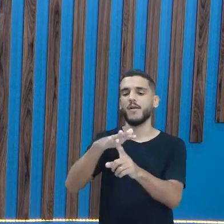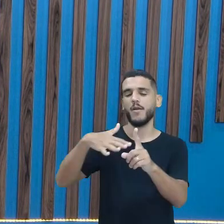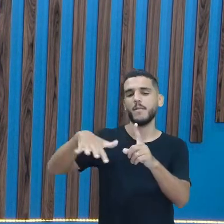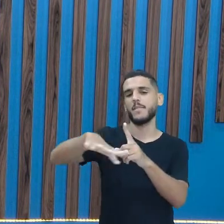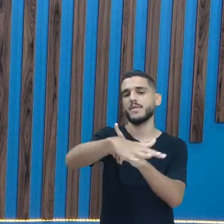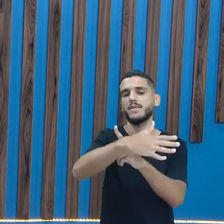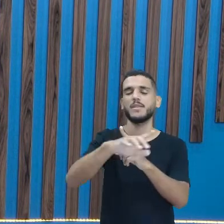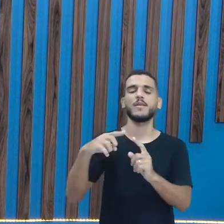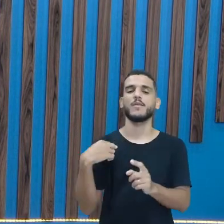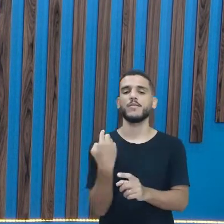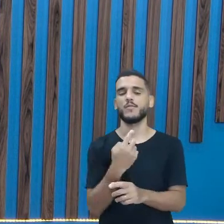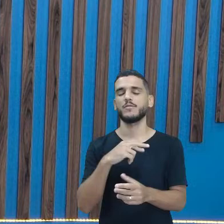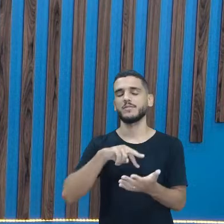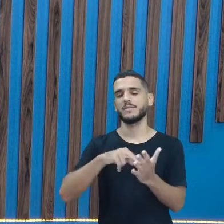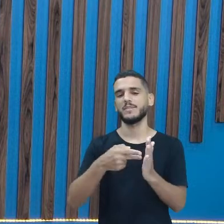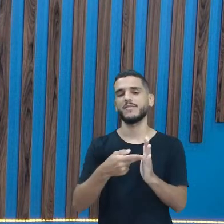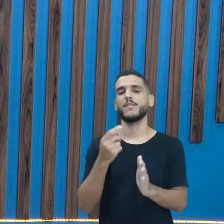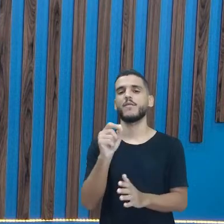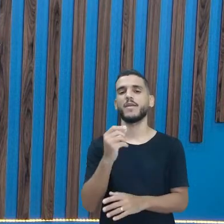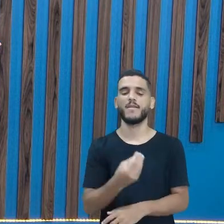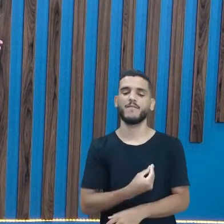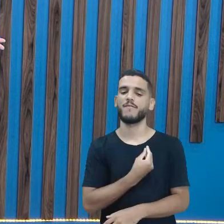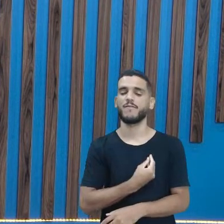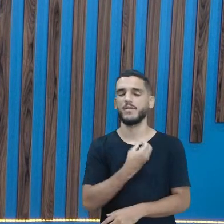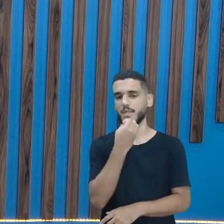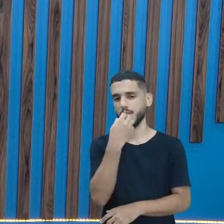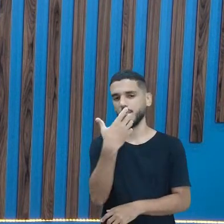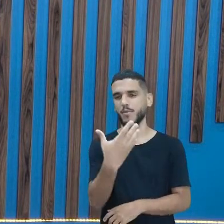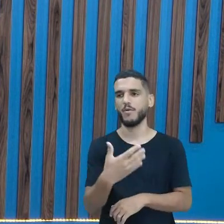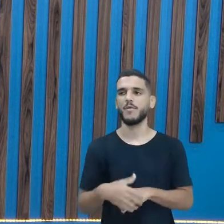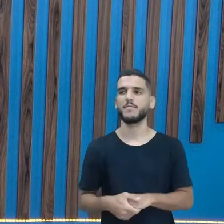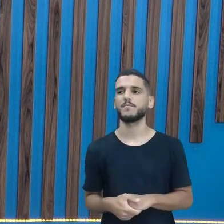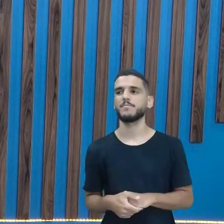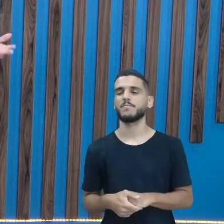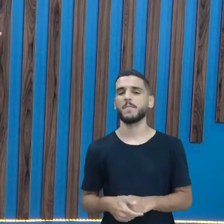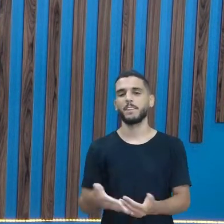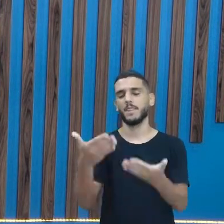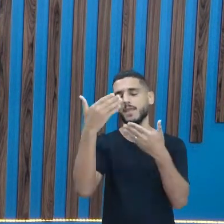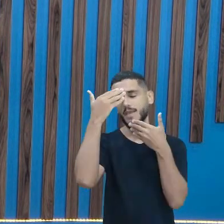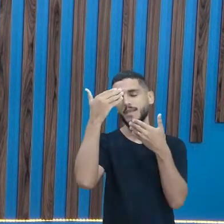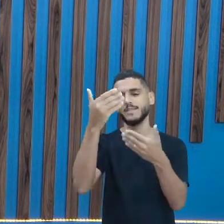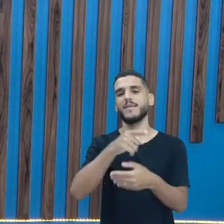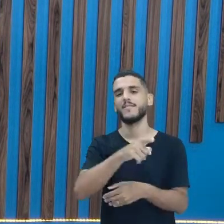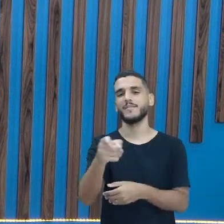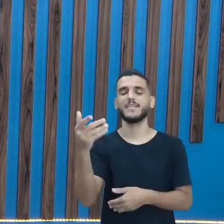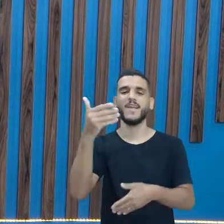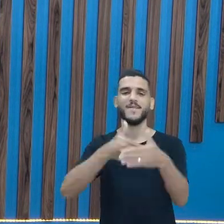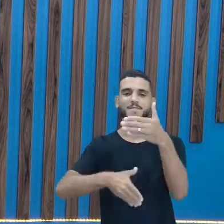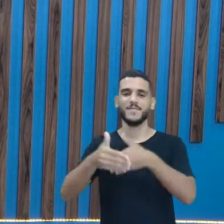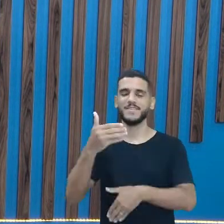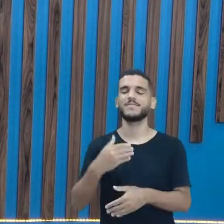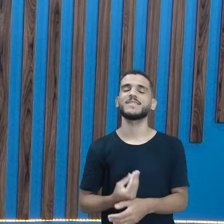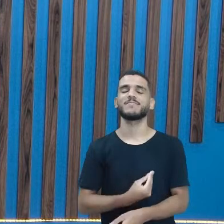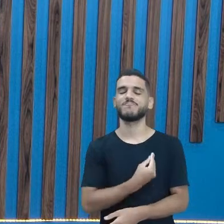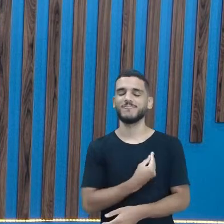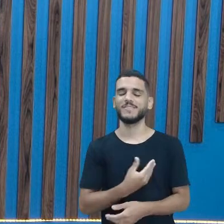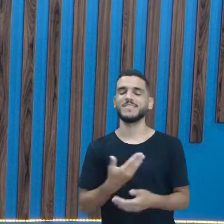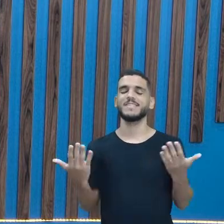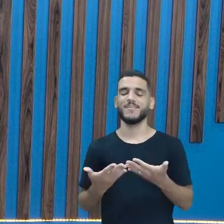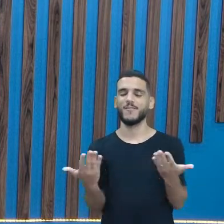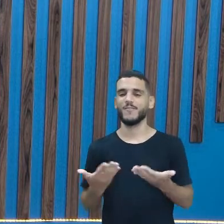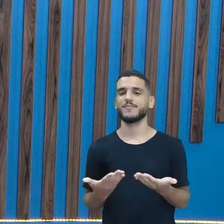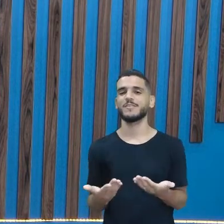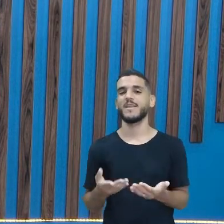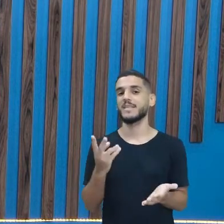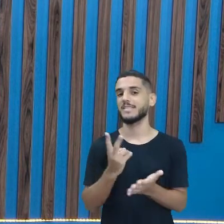de vida. Quem não quer ter qualidade de vida, né? Então, no mais, gente, quero agradecer a vocês a participação, a presença, tá? É